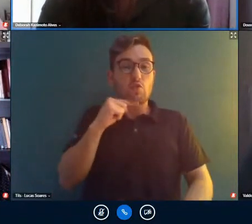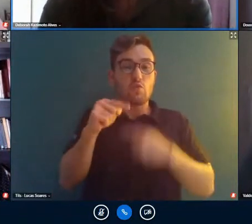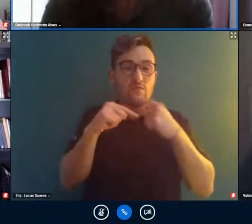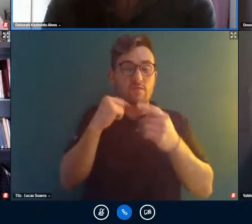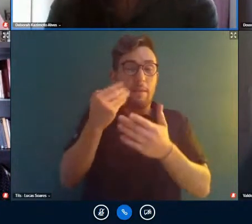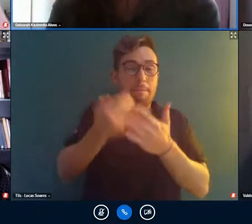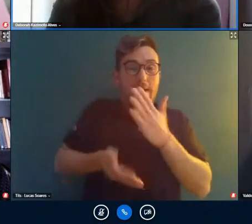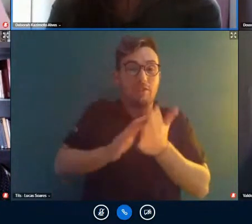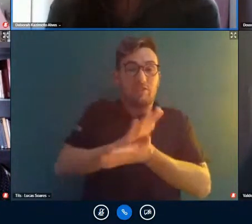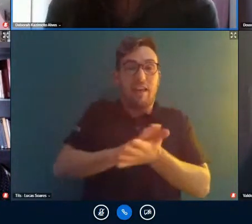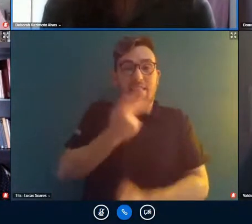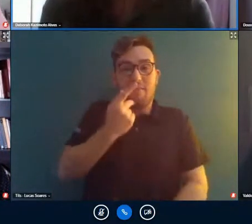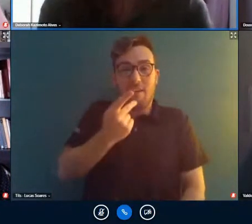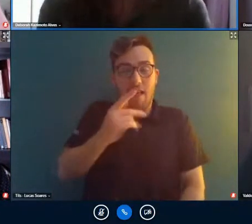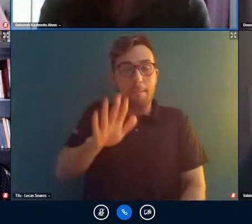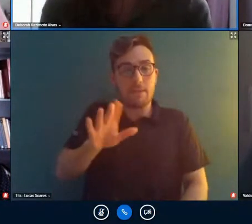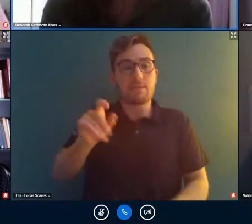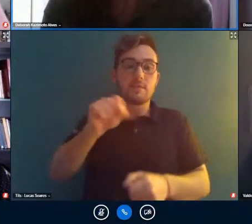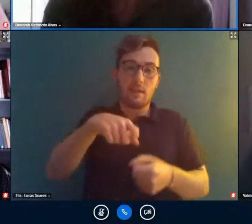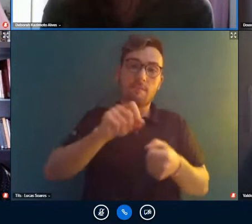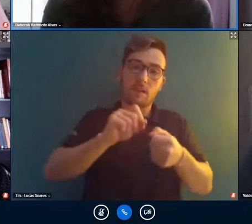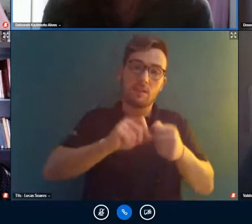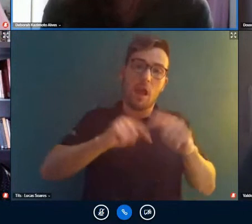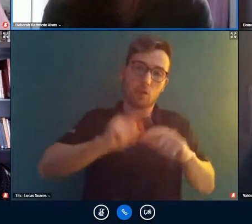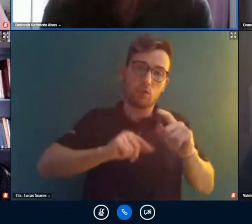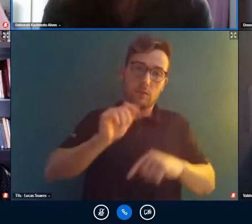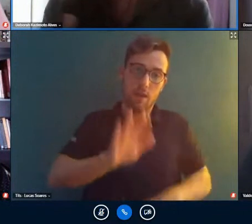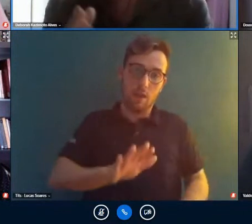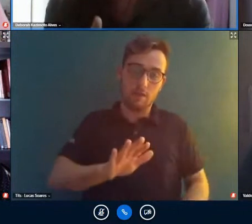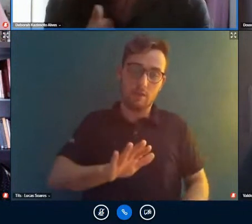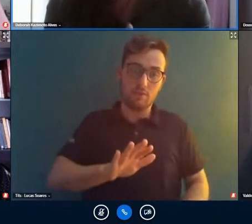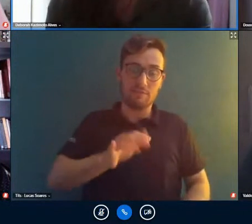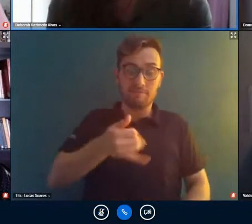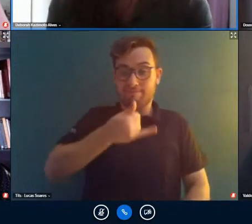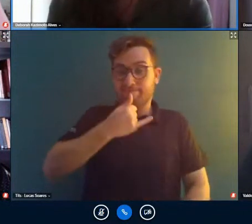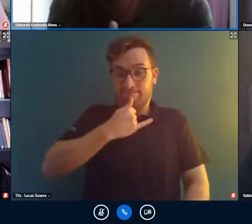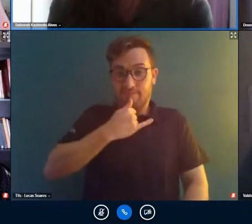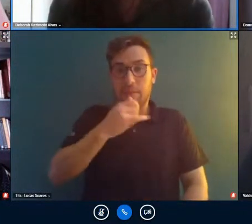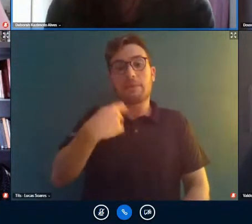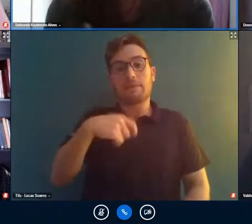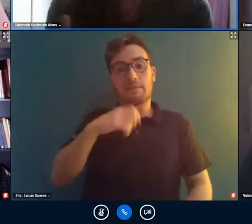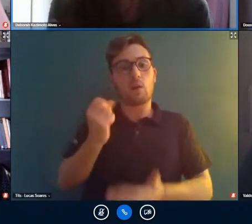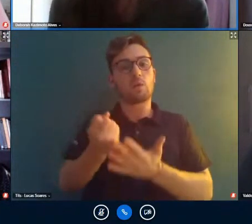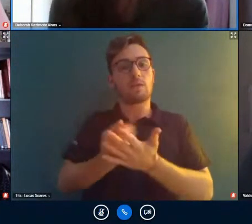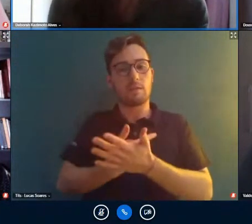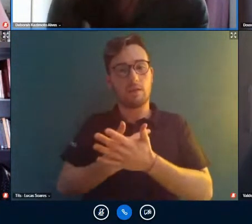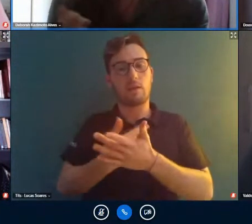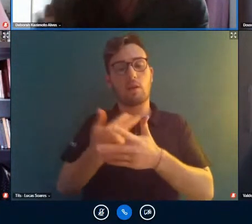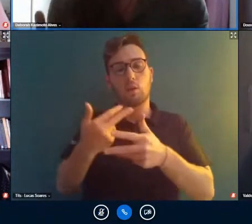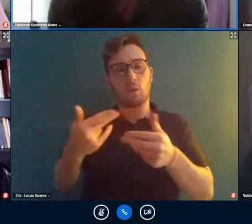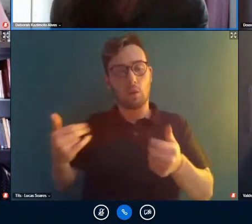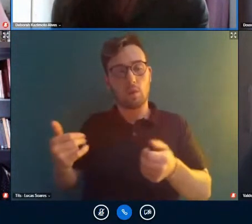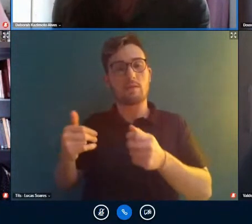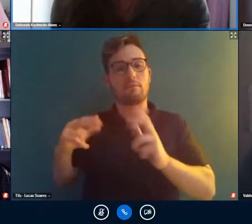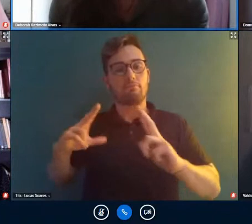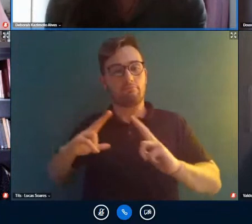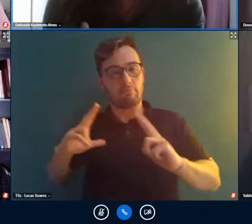de fazer as atividades. As atividades, infelizmente, elas têm que ocorrer em casos isolados, então a gente não consegue